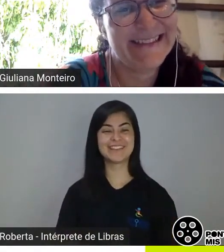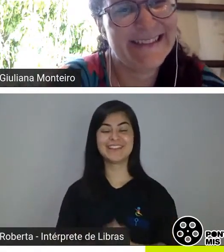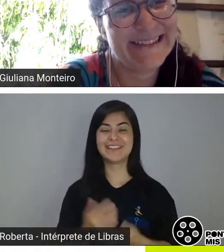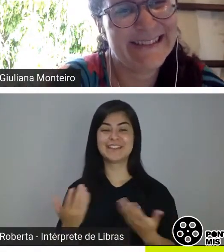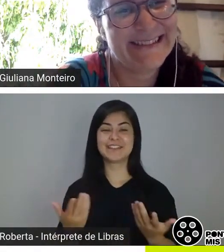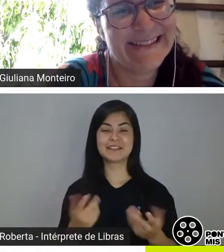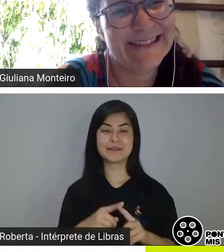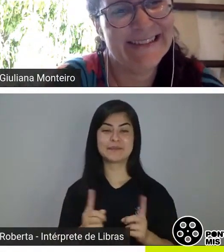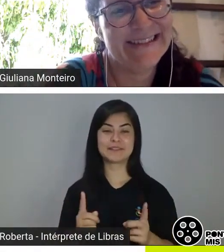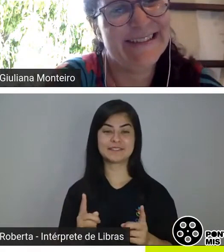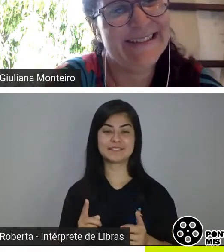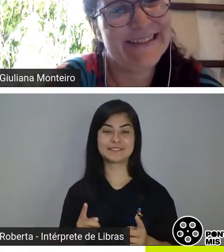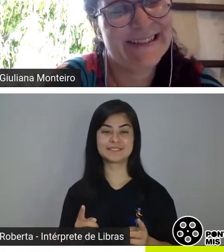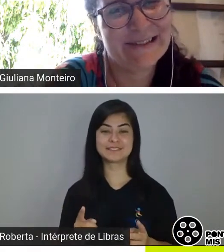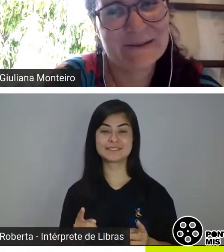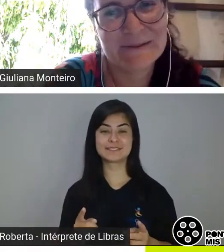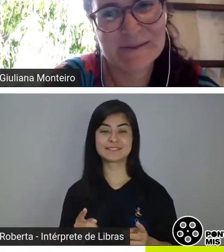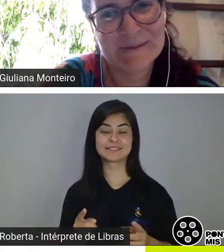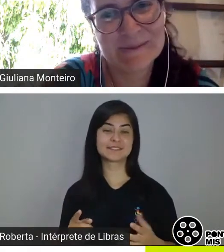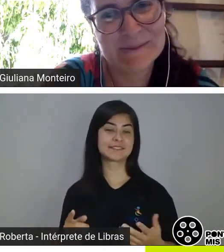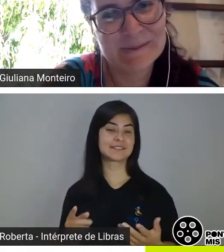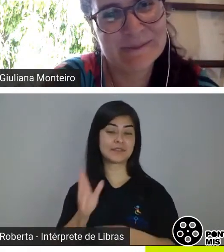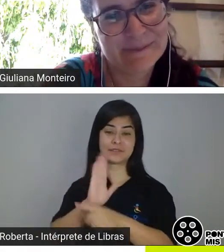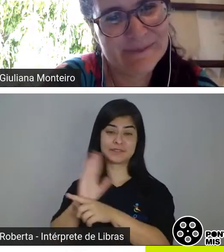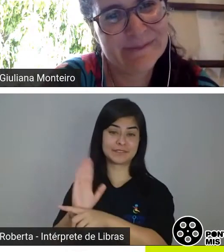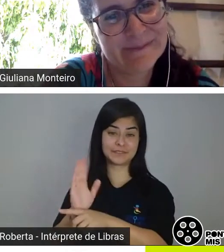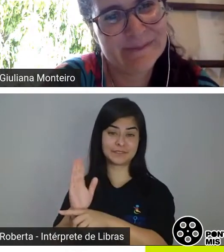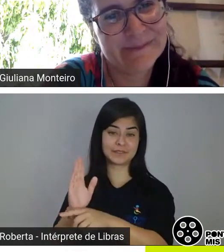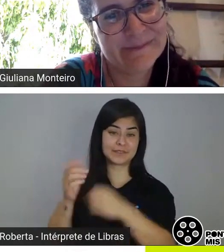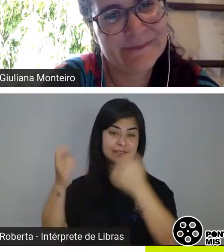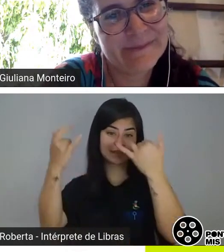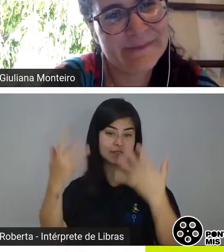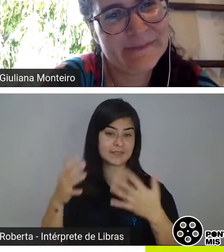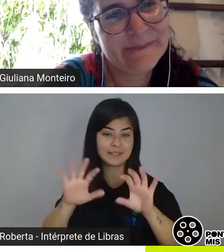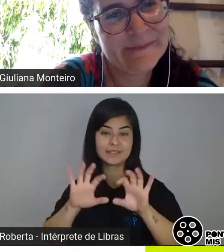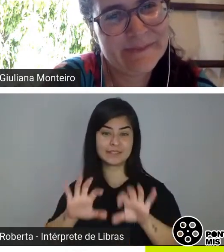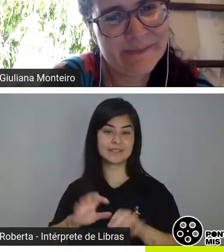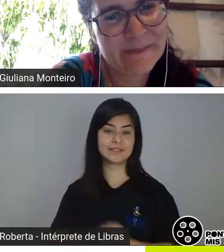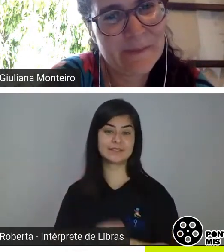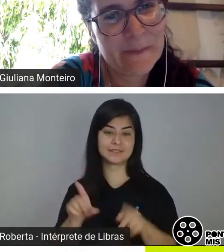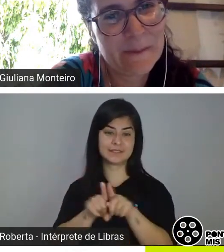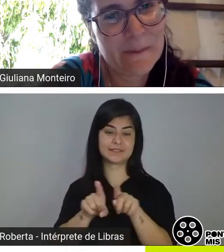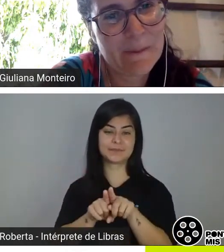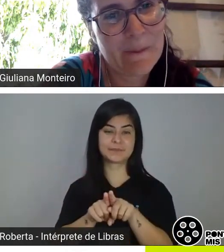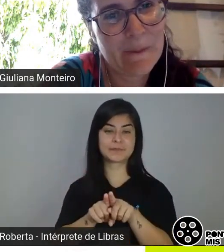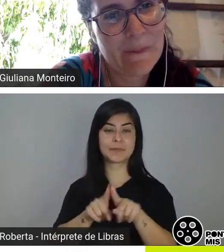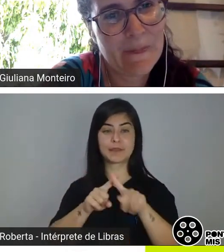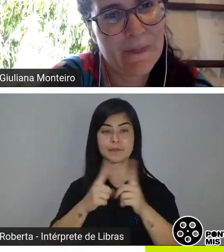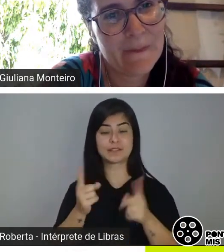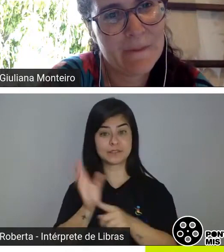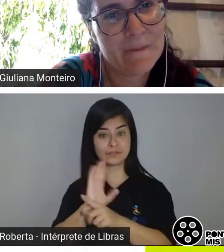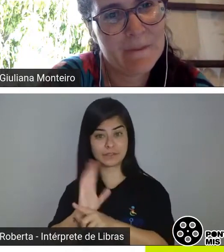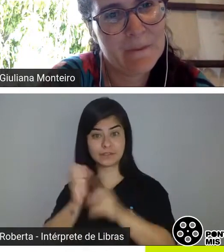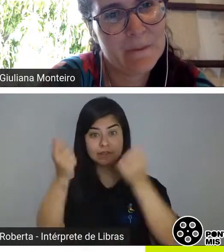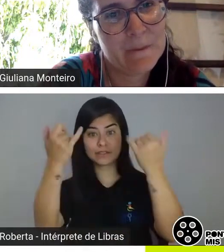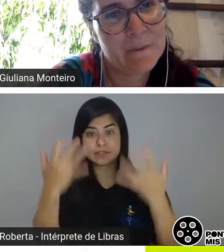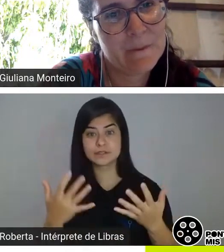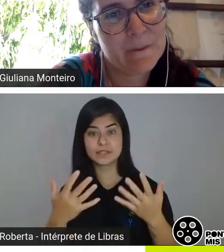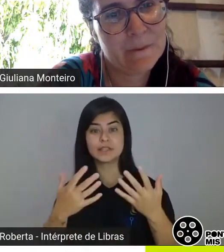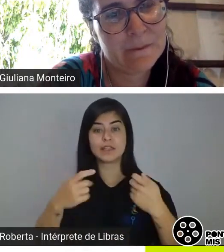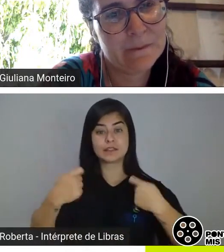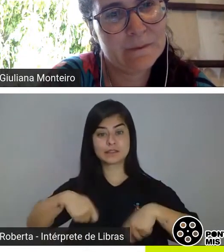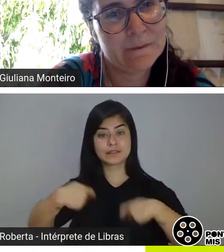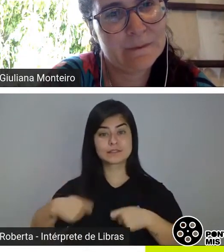Enfim, então, o filme fala disso, né? O filme fala disso também. Mas o filme fala da necessidade de